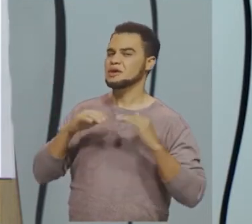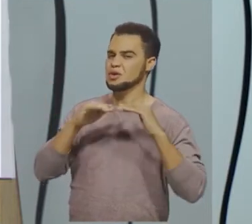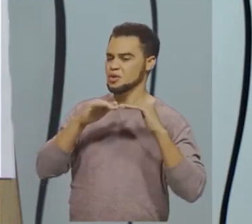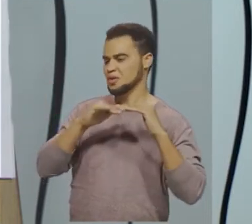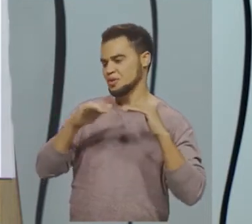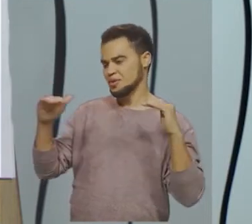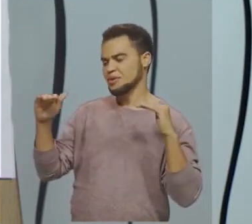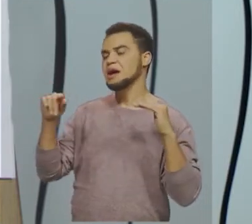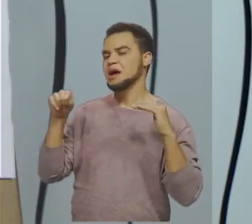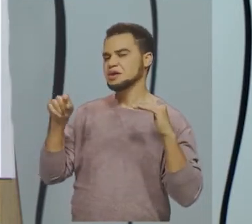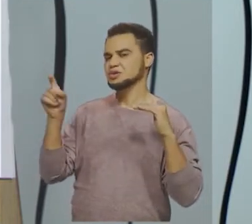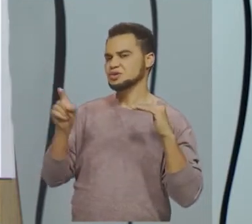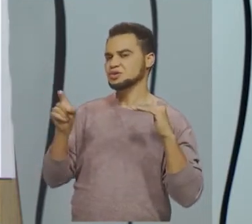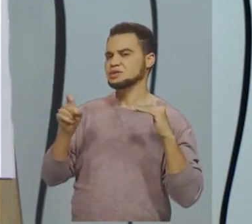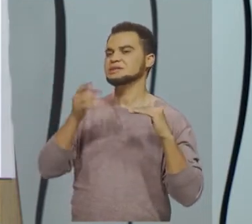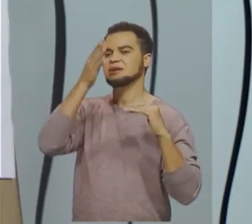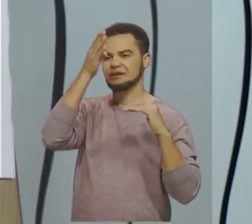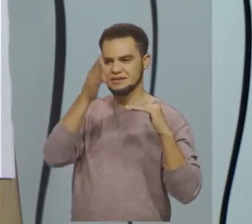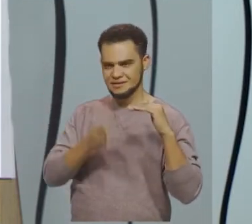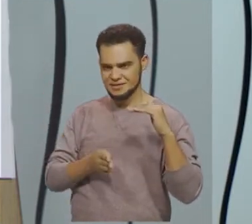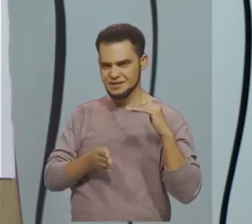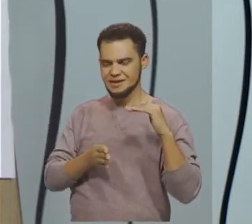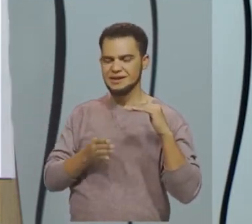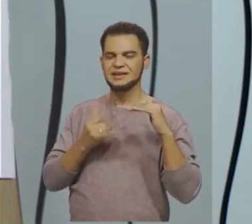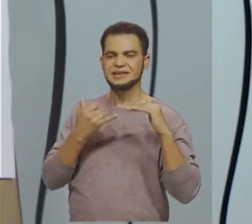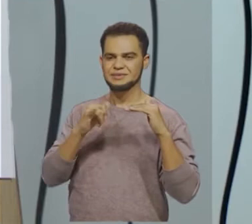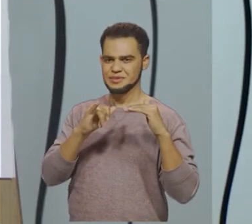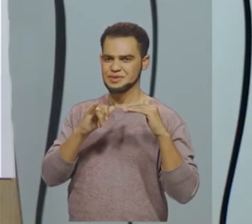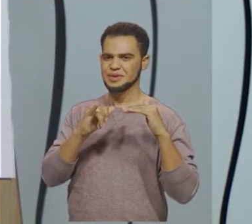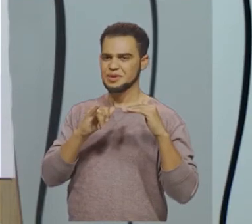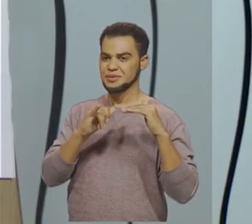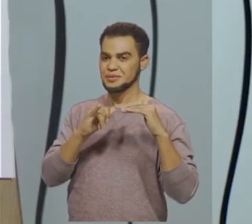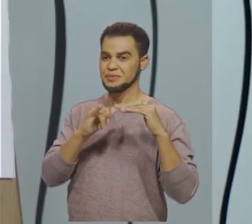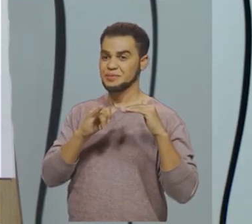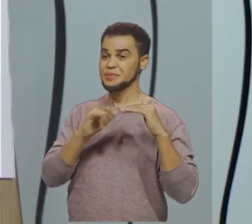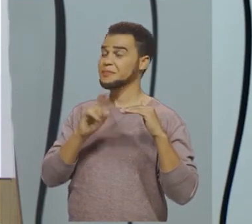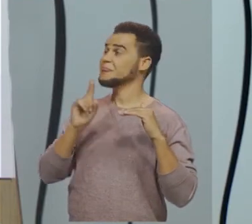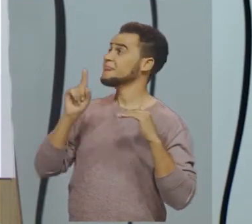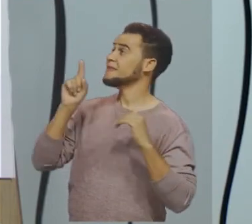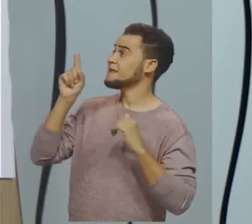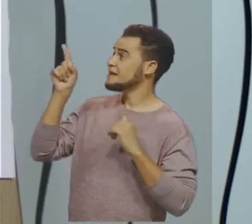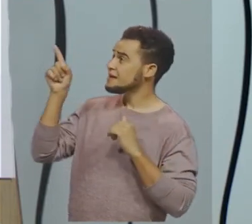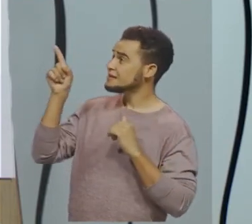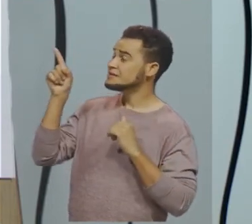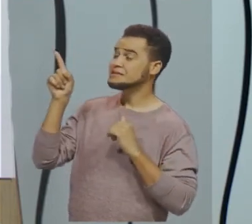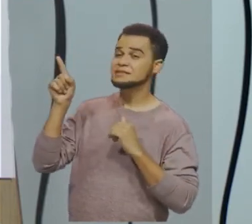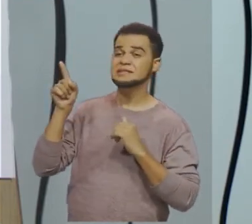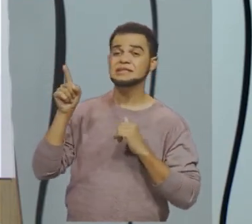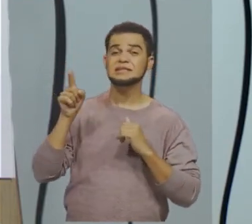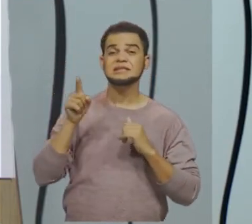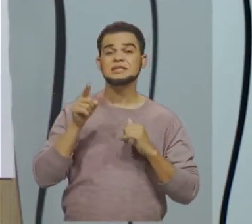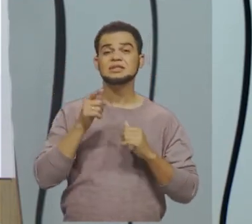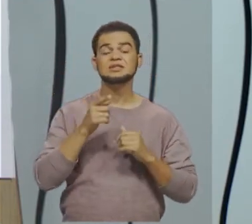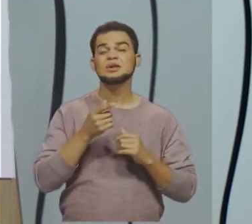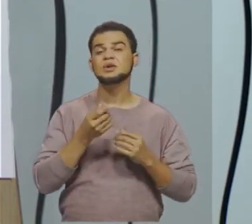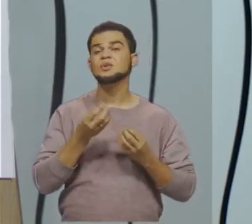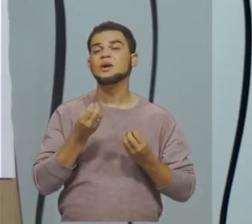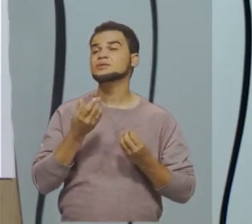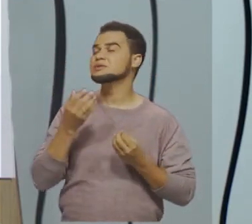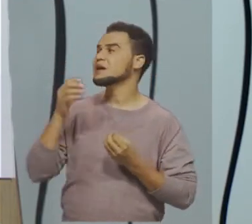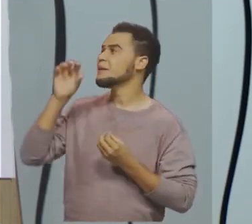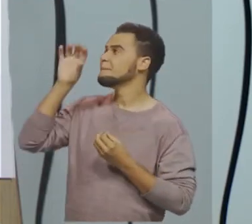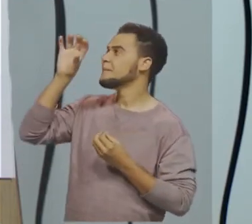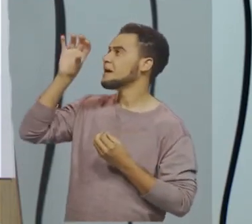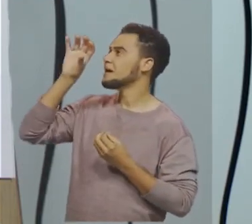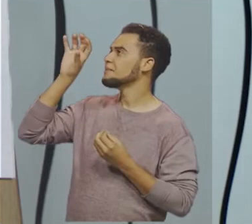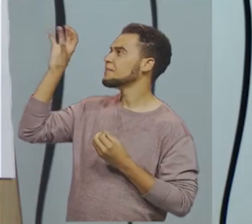x, o eixo vertical y, que é dividido em quatro quadrantes. A